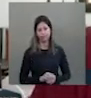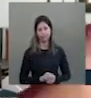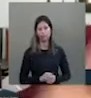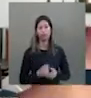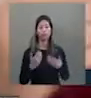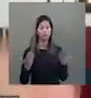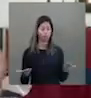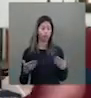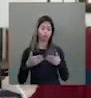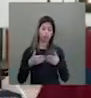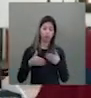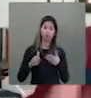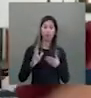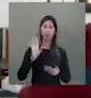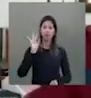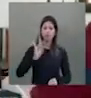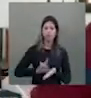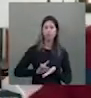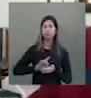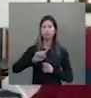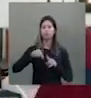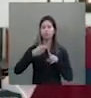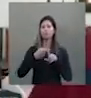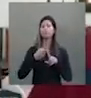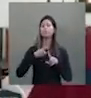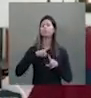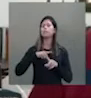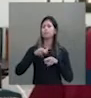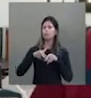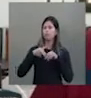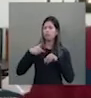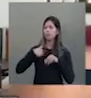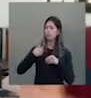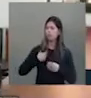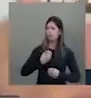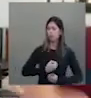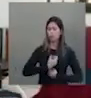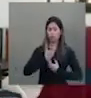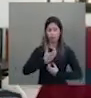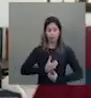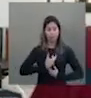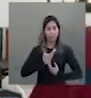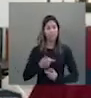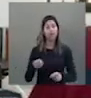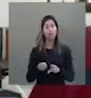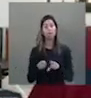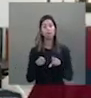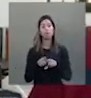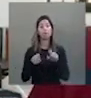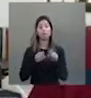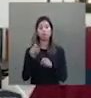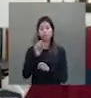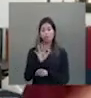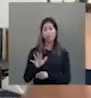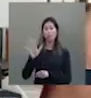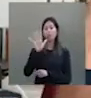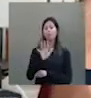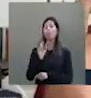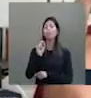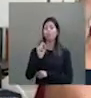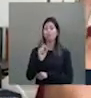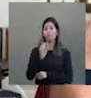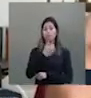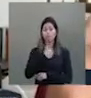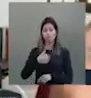A partir da confirmação, e por isso fiz as ressalvas aqui, inclusive da participação do Procurador-Geral da República, seria